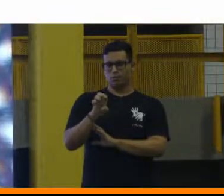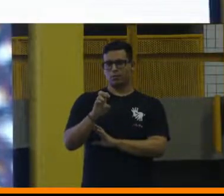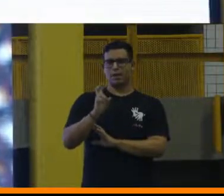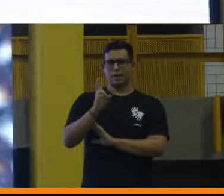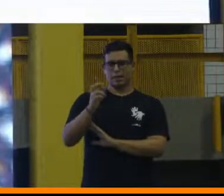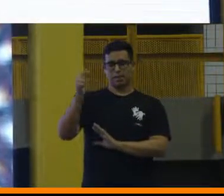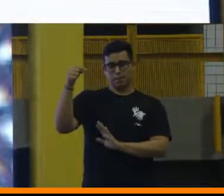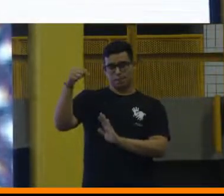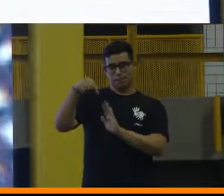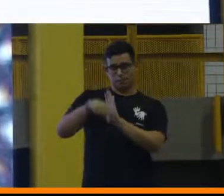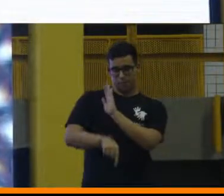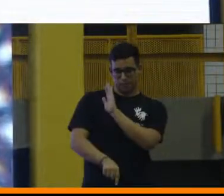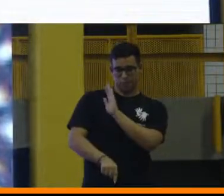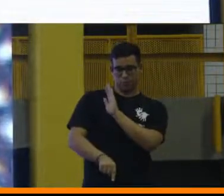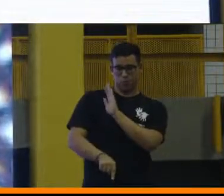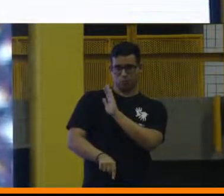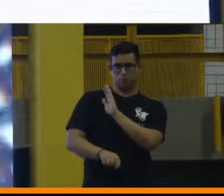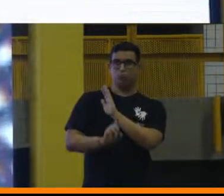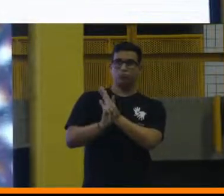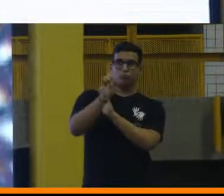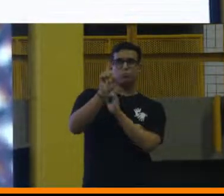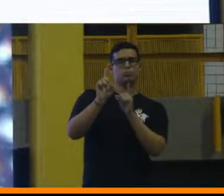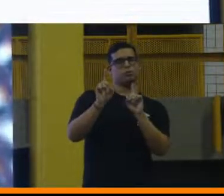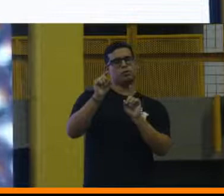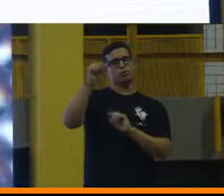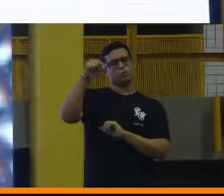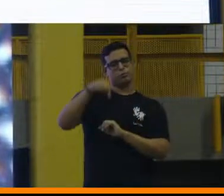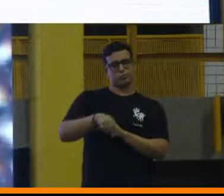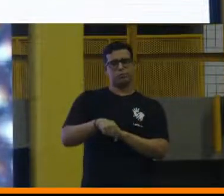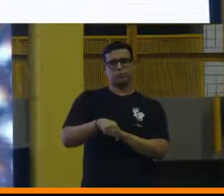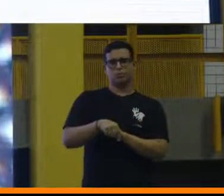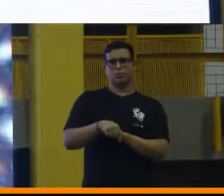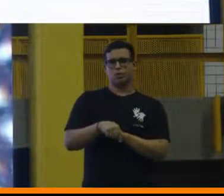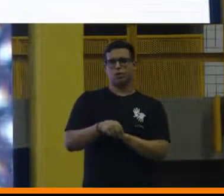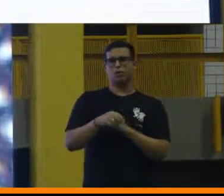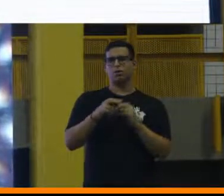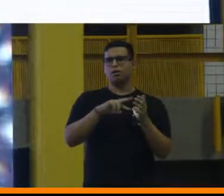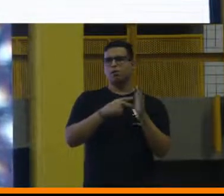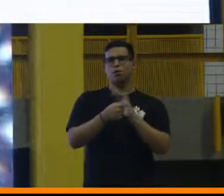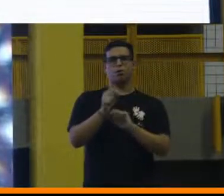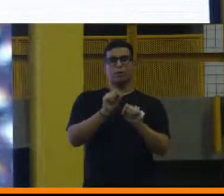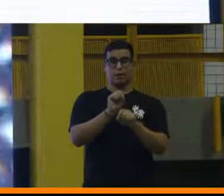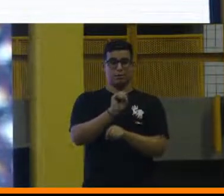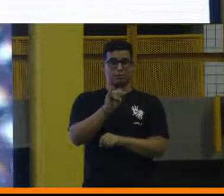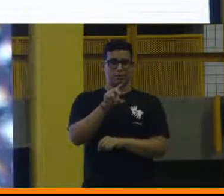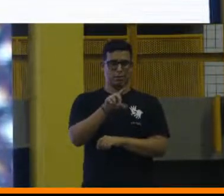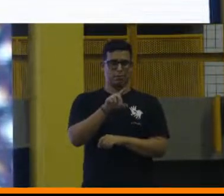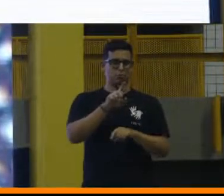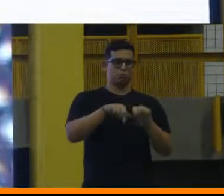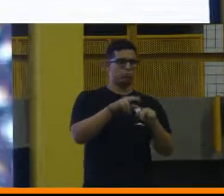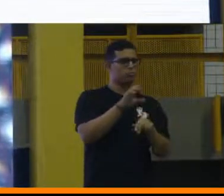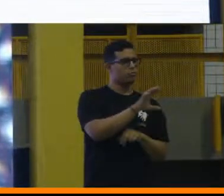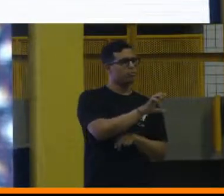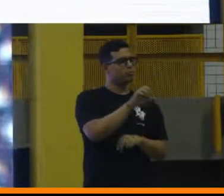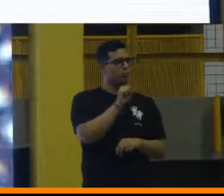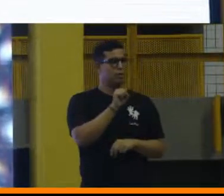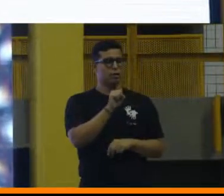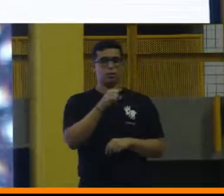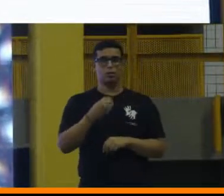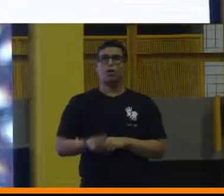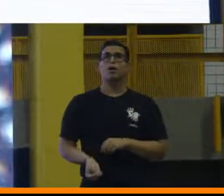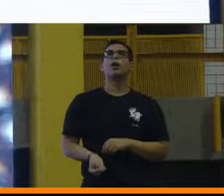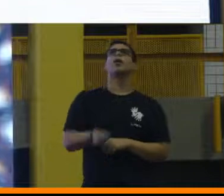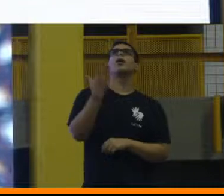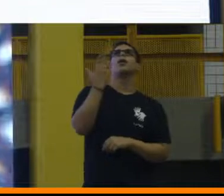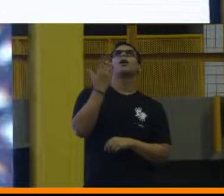cima. Isso quer dizer que se você pegar algo e jogar para cima, ao invés